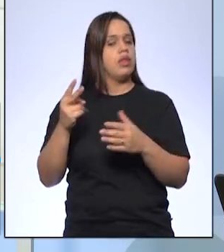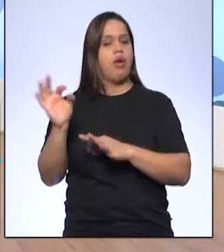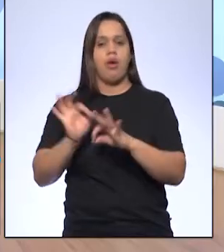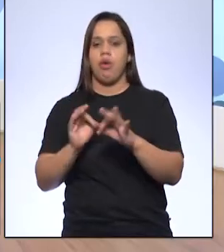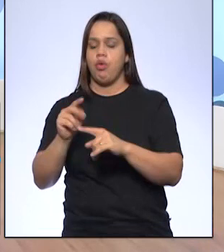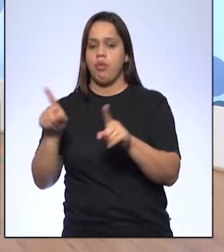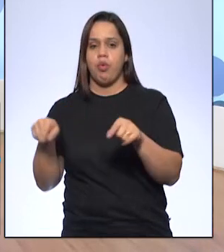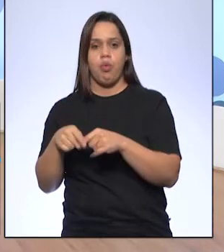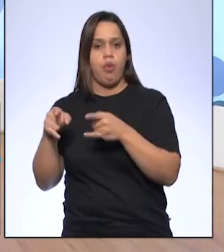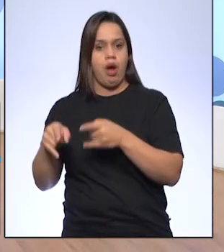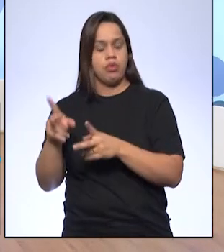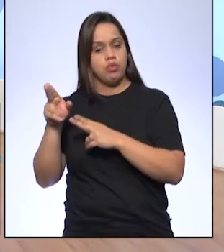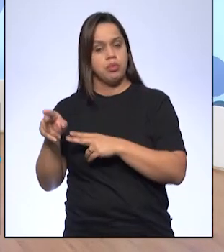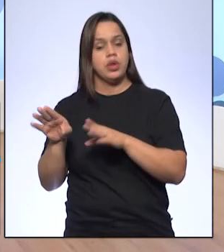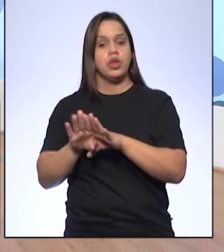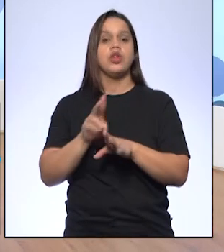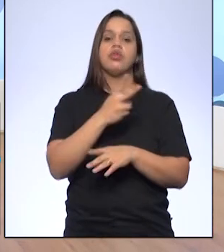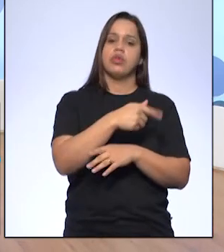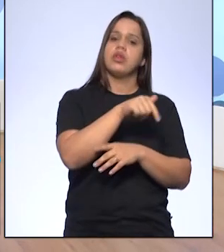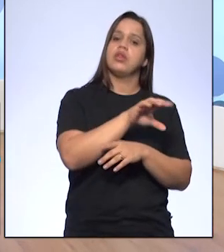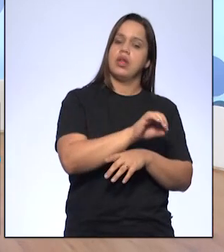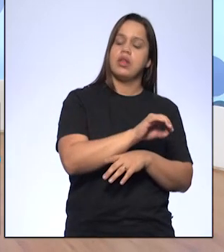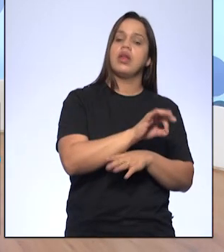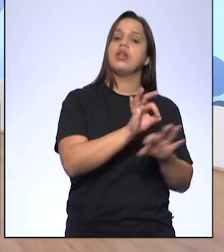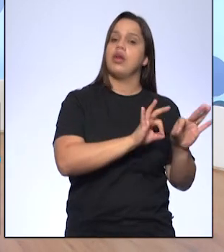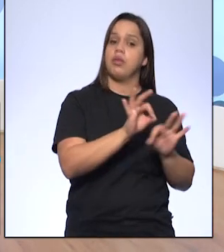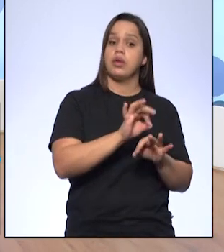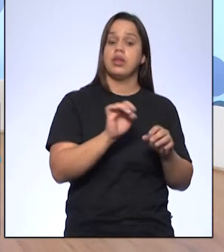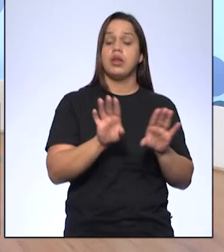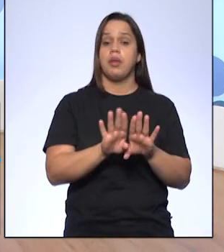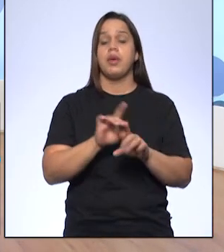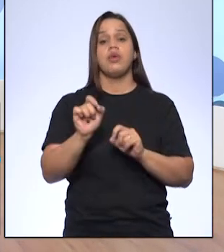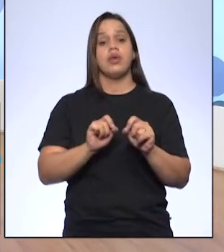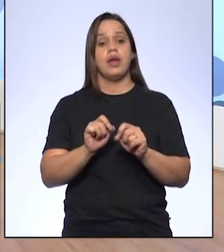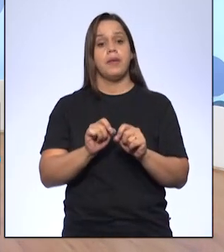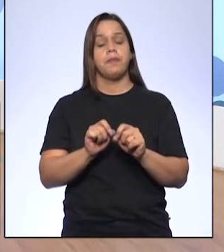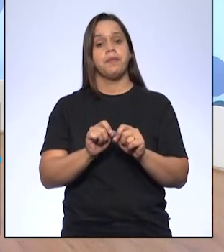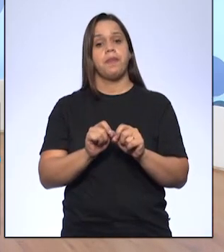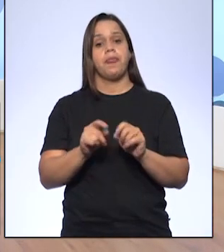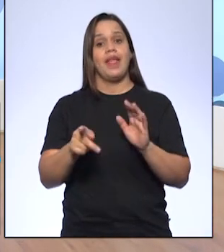esse ângulo, então, ele está relacionado ao tamanho do pedaço